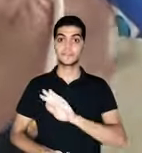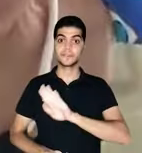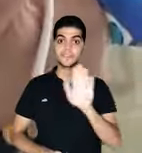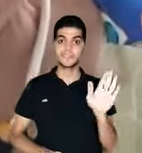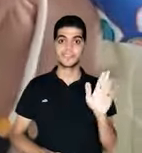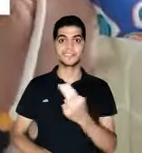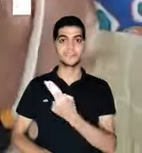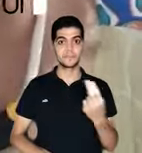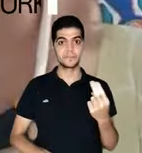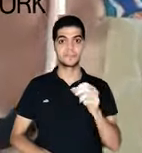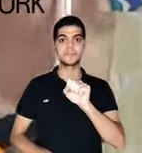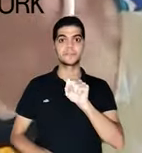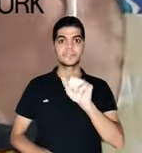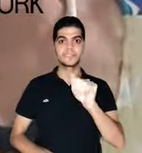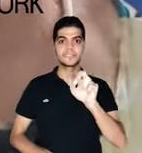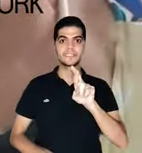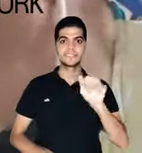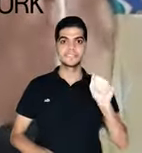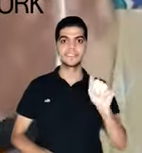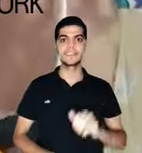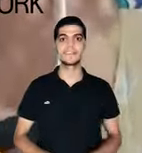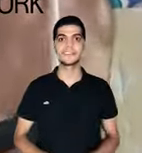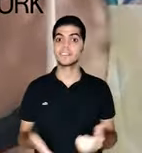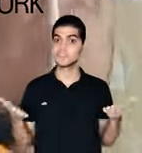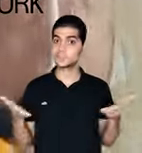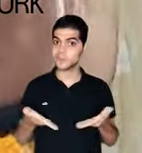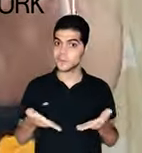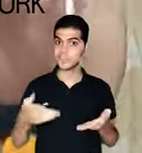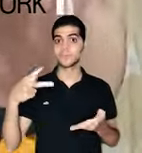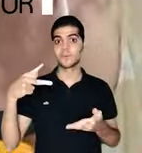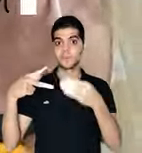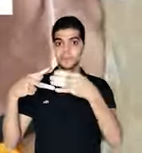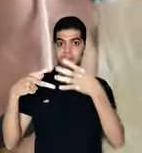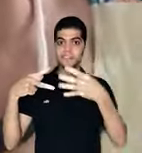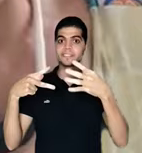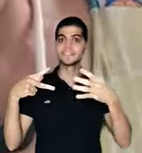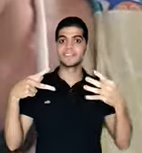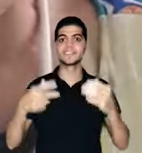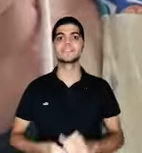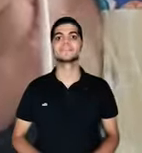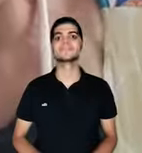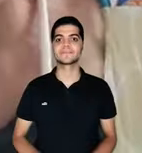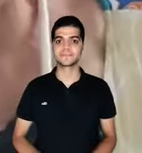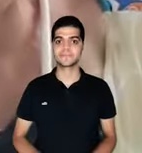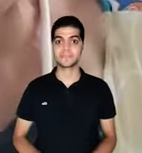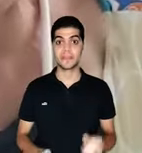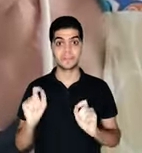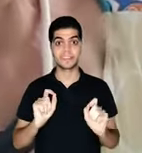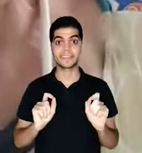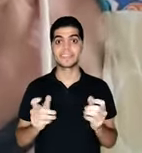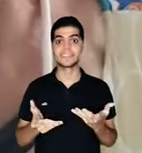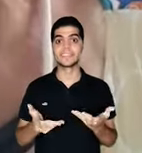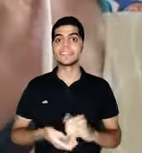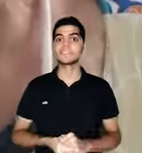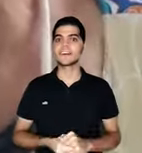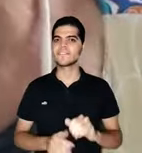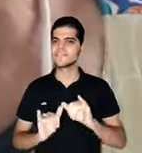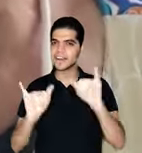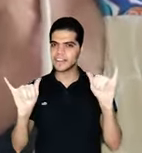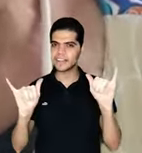o Olá meu nome é Sara Vagner York e eu tô passando aqui no portal do Centenário para